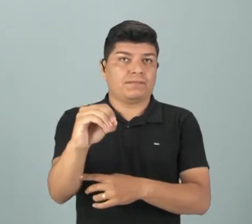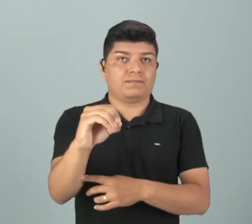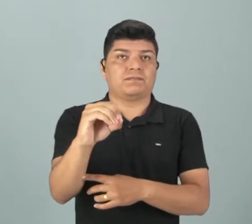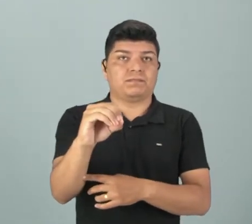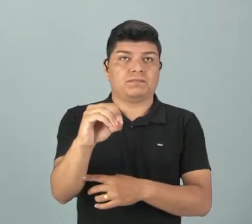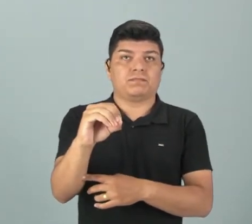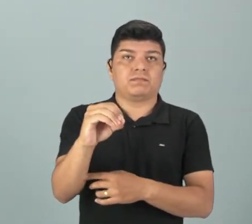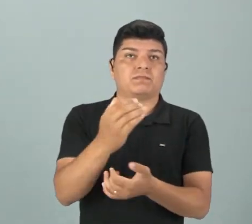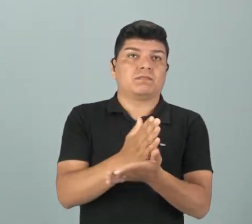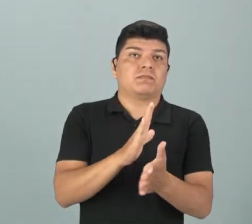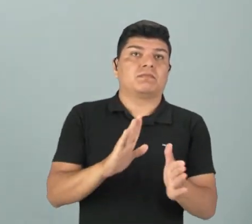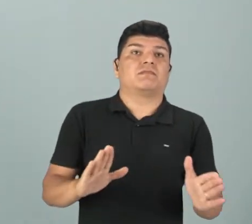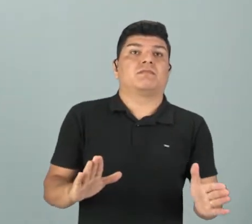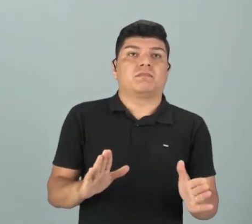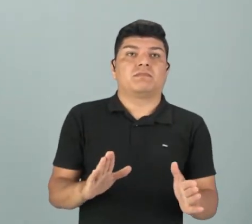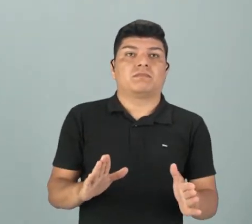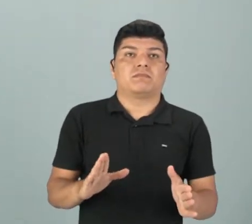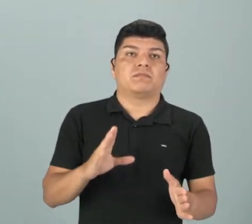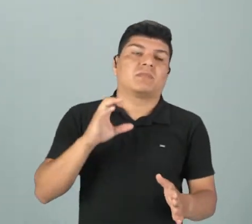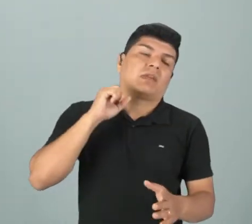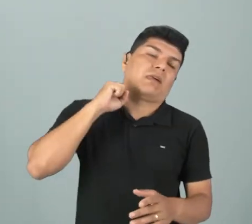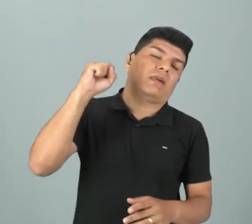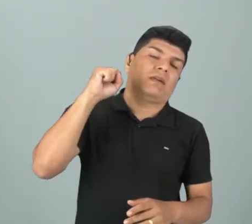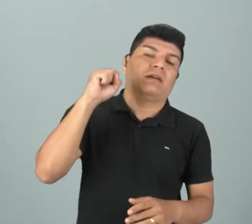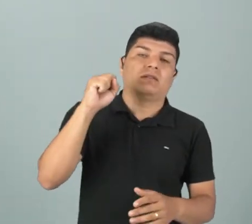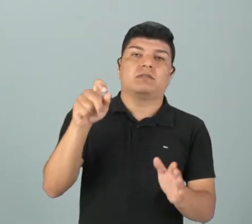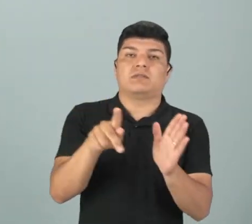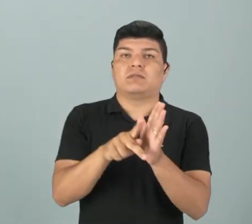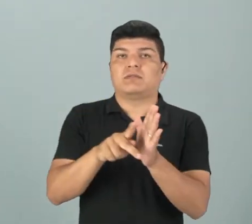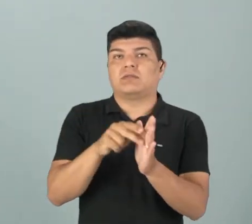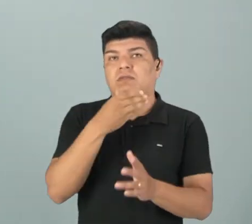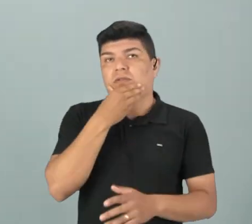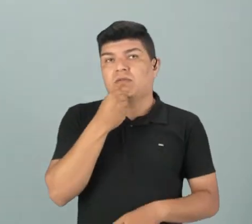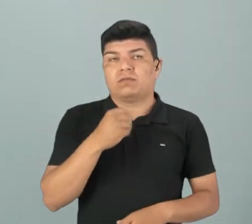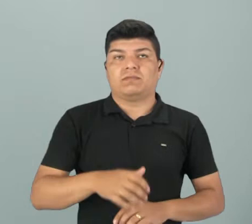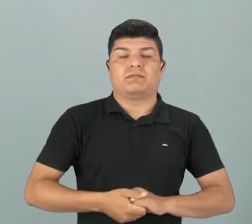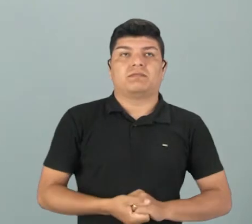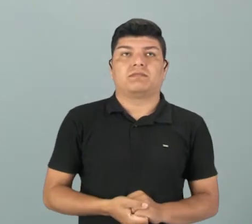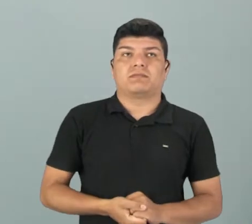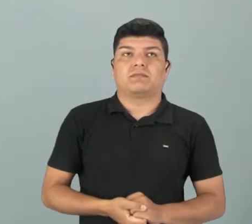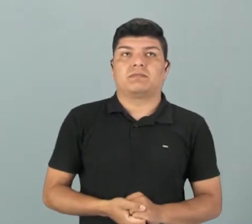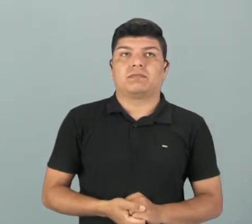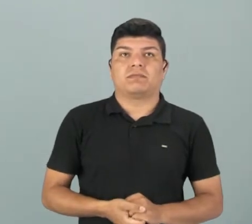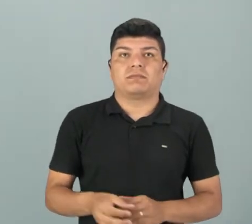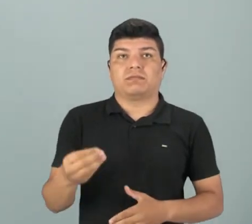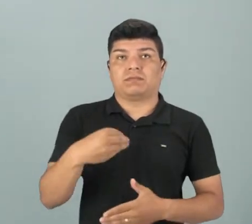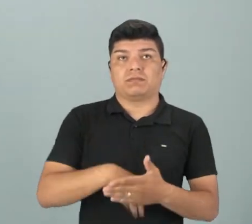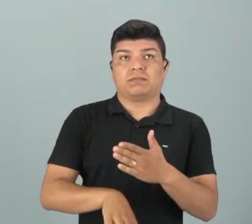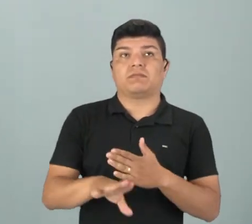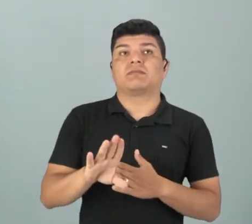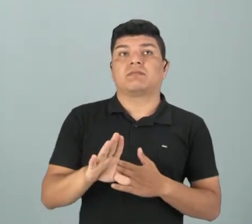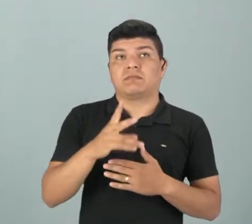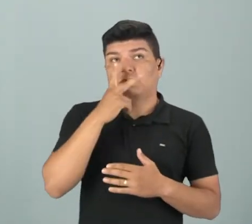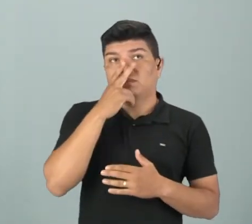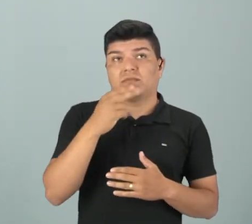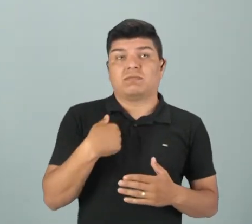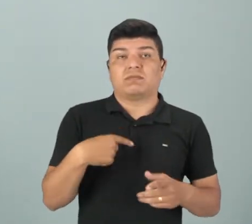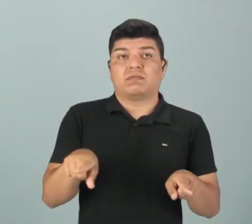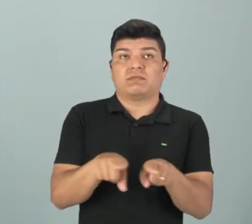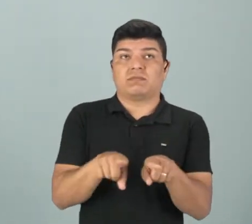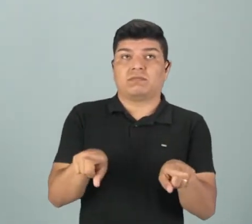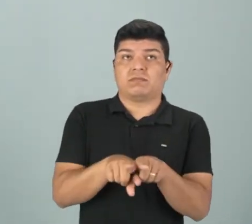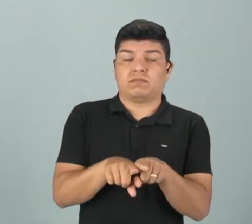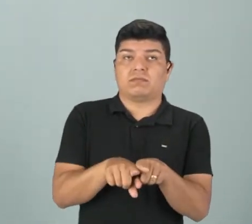a culminância com o suicídio de Hitler, certo? Dentro da Segunda Guerra Mundial, a gente também vai ter